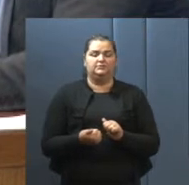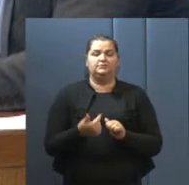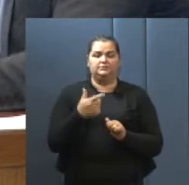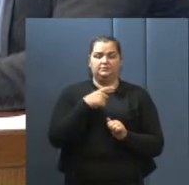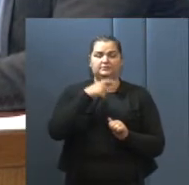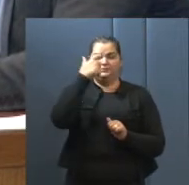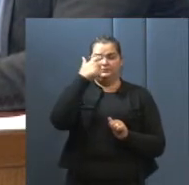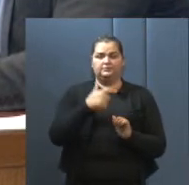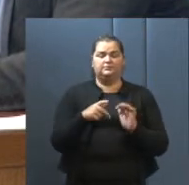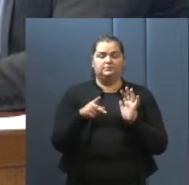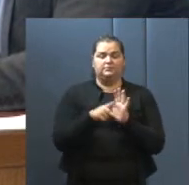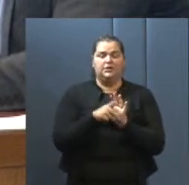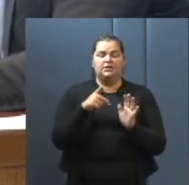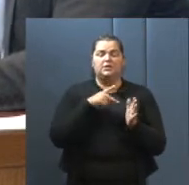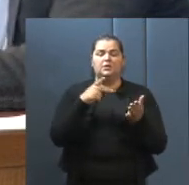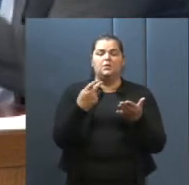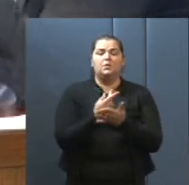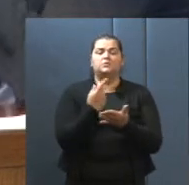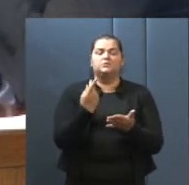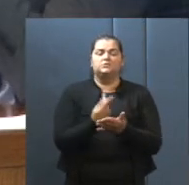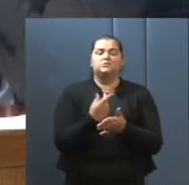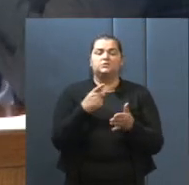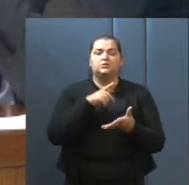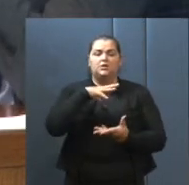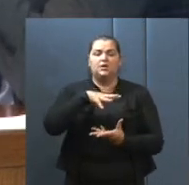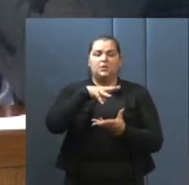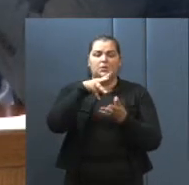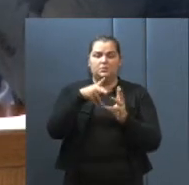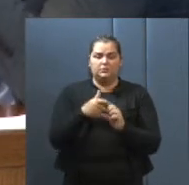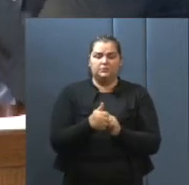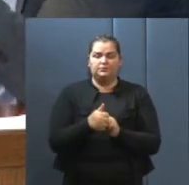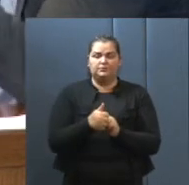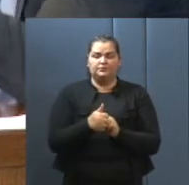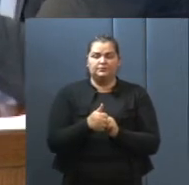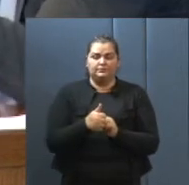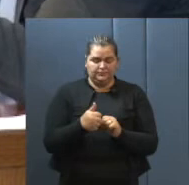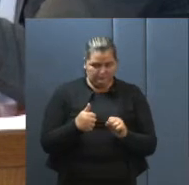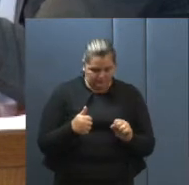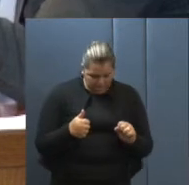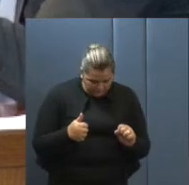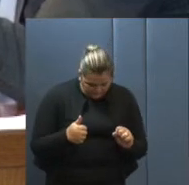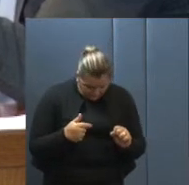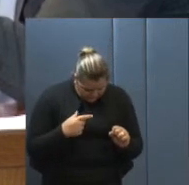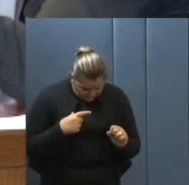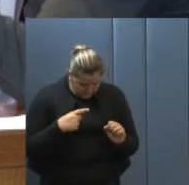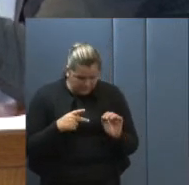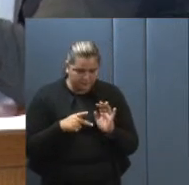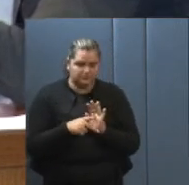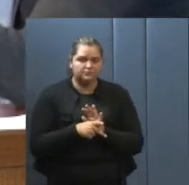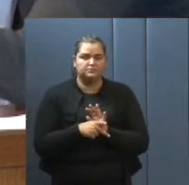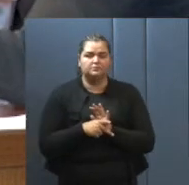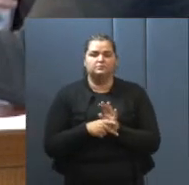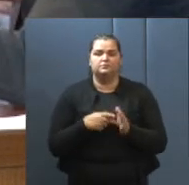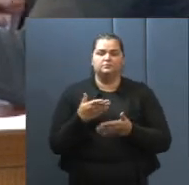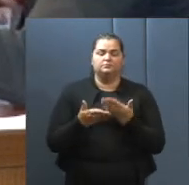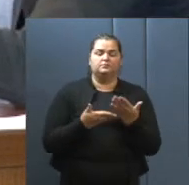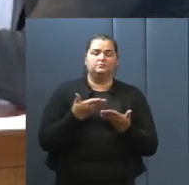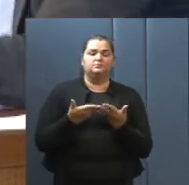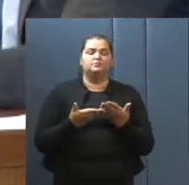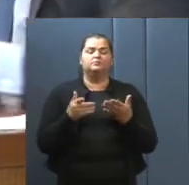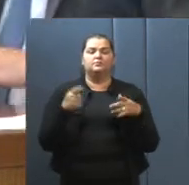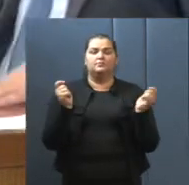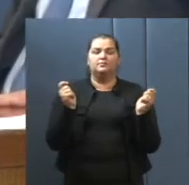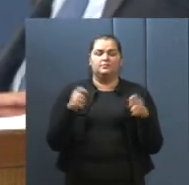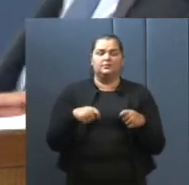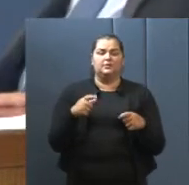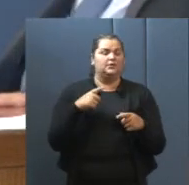fiel ao que de fato tem acontecido no mundo que envolve gestão de dívida pública. Acho que momentos como esse permitem